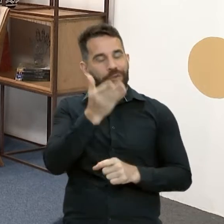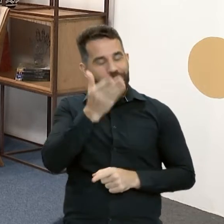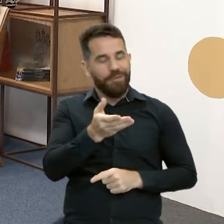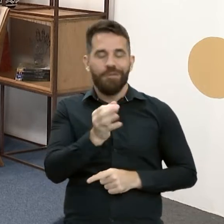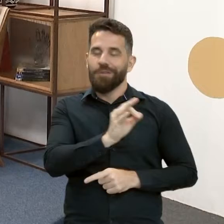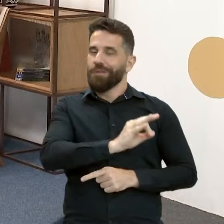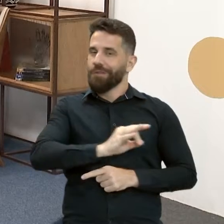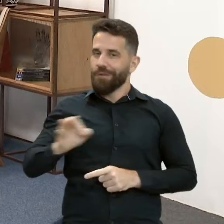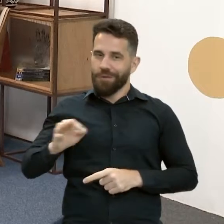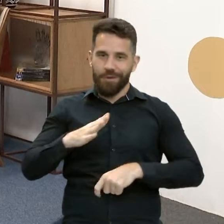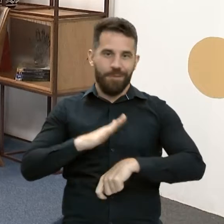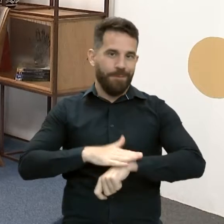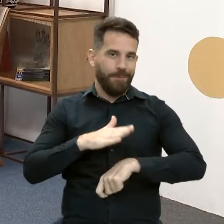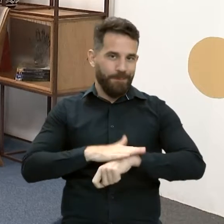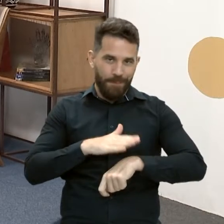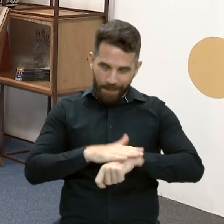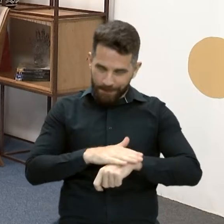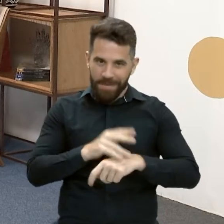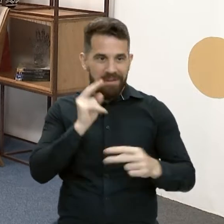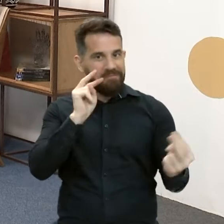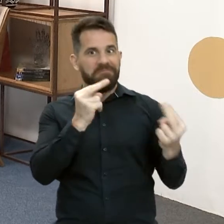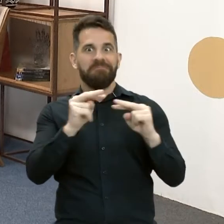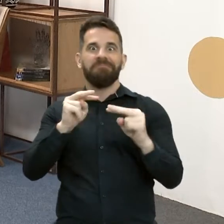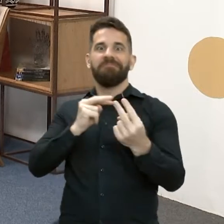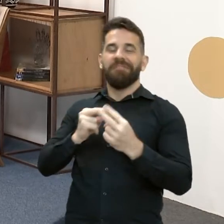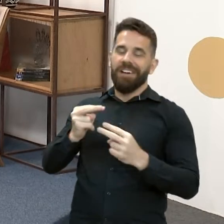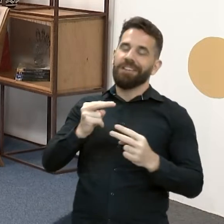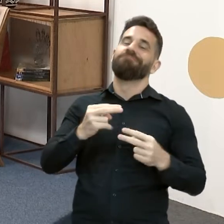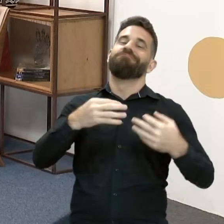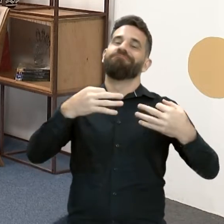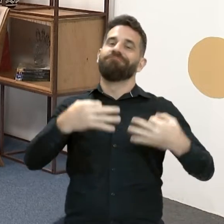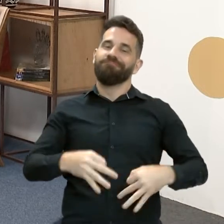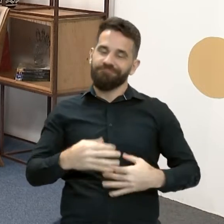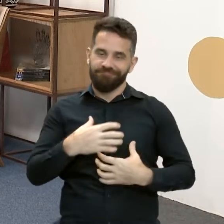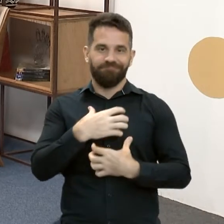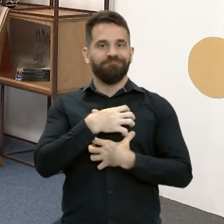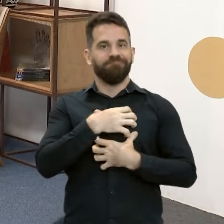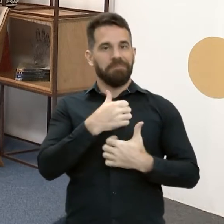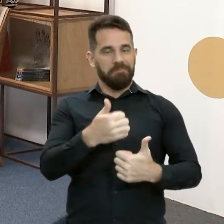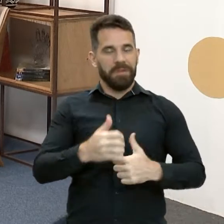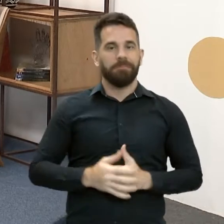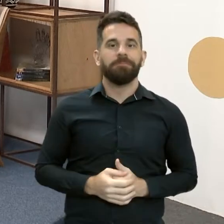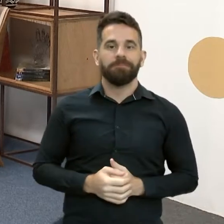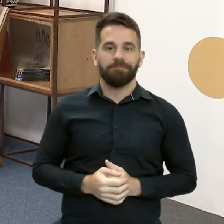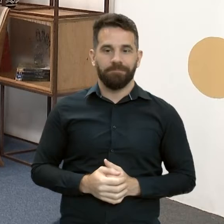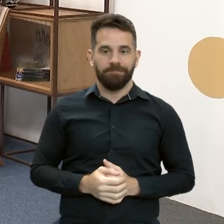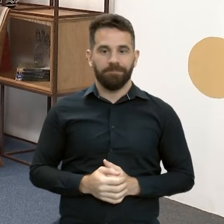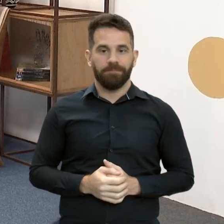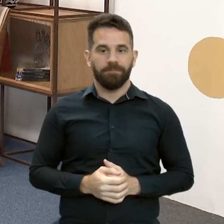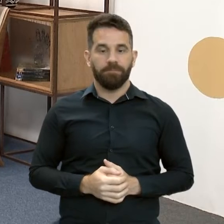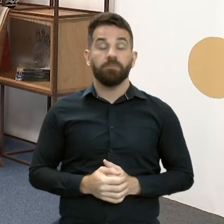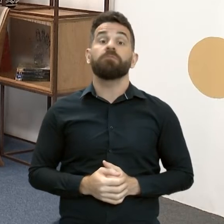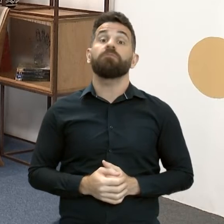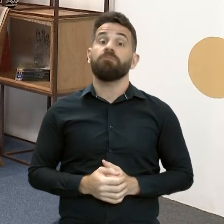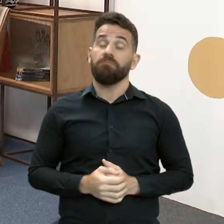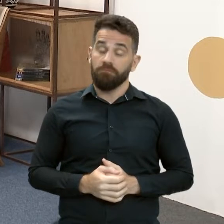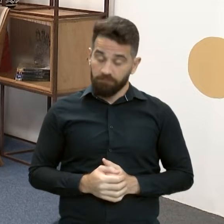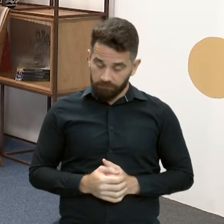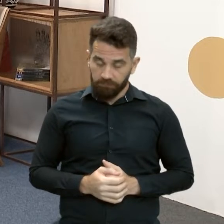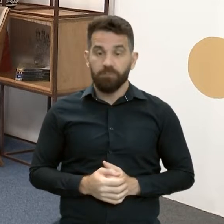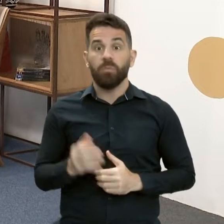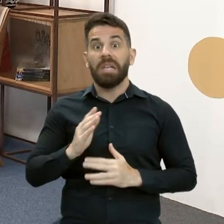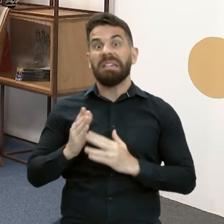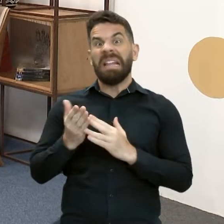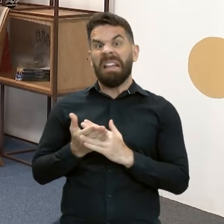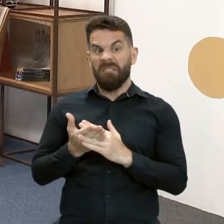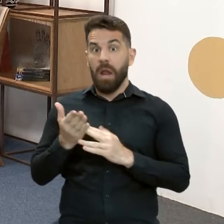bacana aproveitar esse programa para fazer com que as pessoas se reencontrem. Olha só, antes da gente ter ido para o